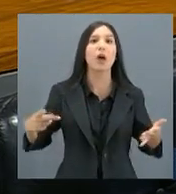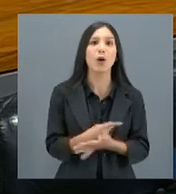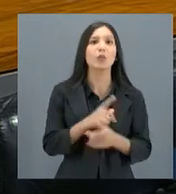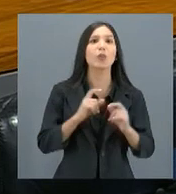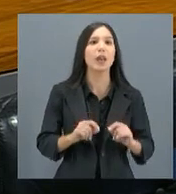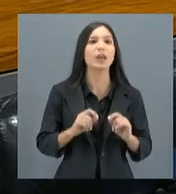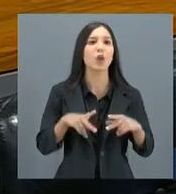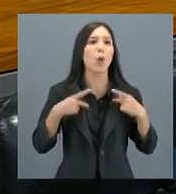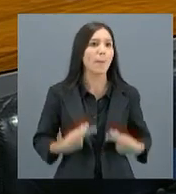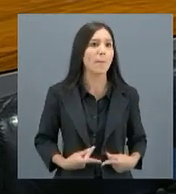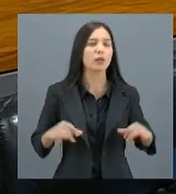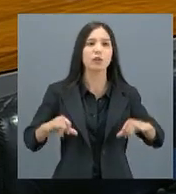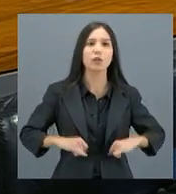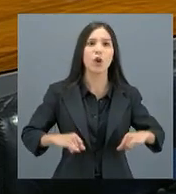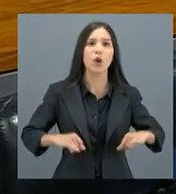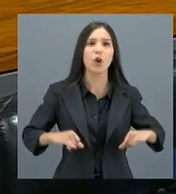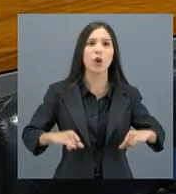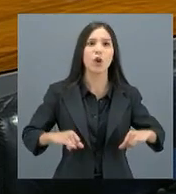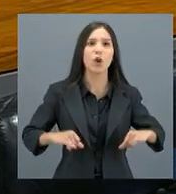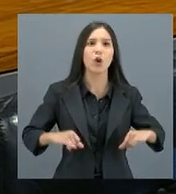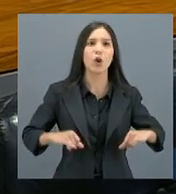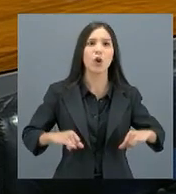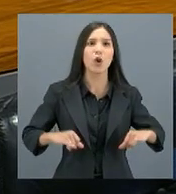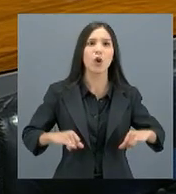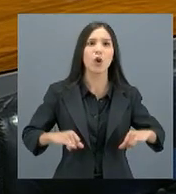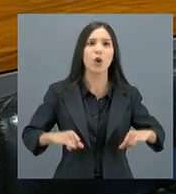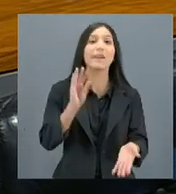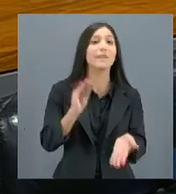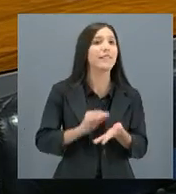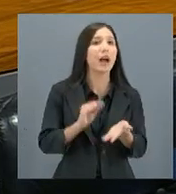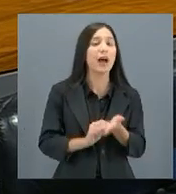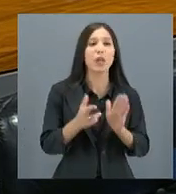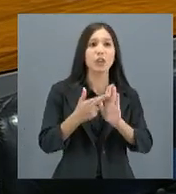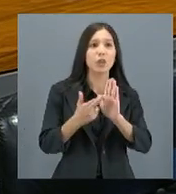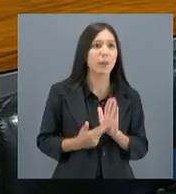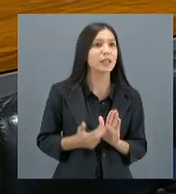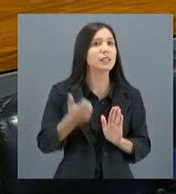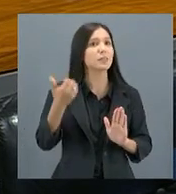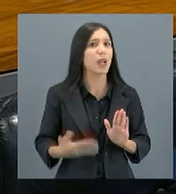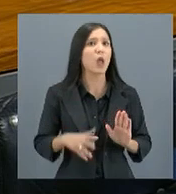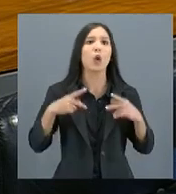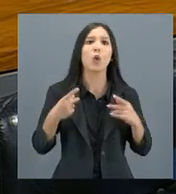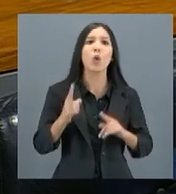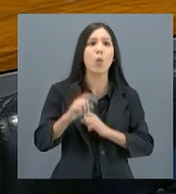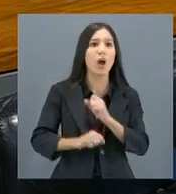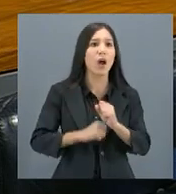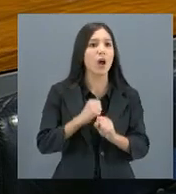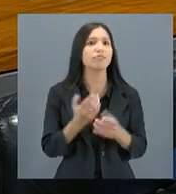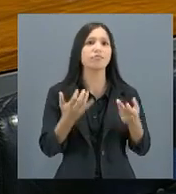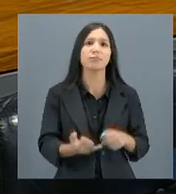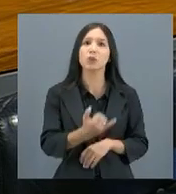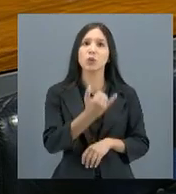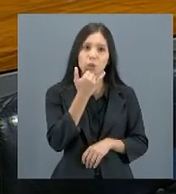humana que o brasileiro está sofrendo, ok? E a falta de regulamentação, o senhor falou que é 1 ano, um prazo aceitável, me